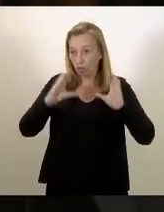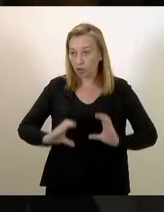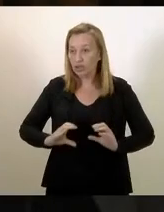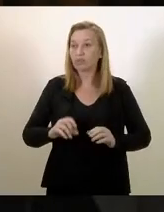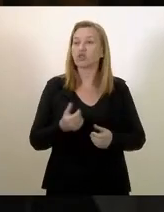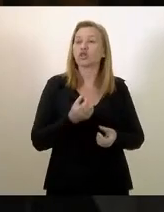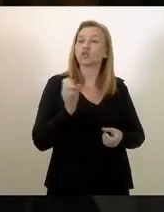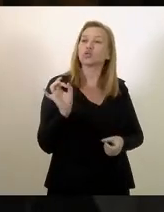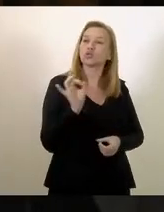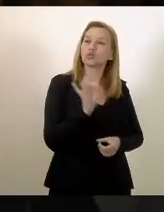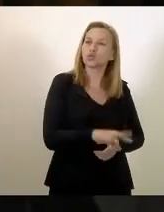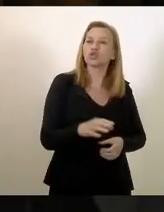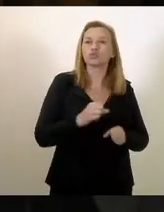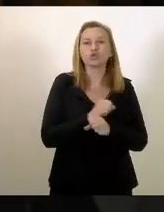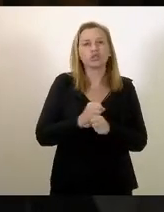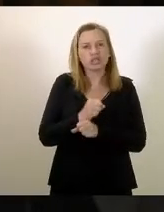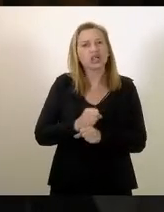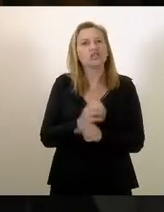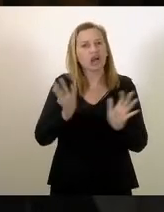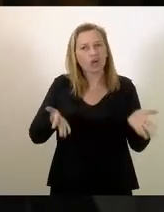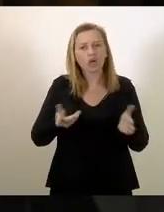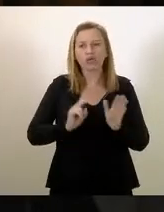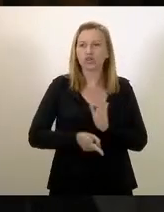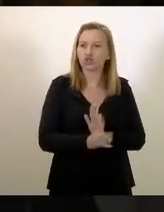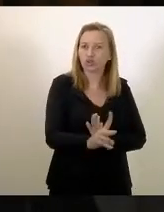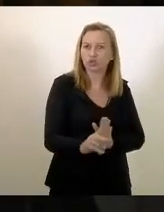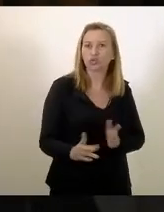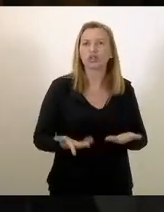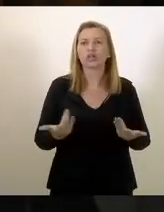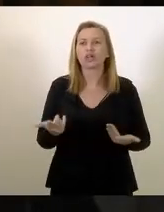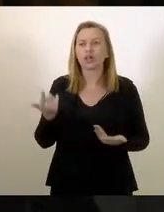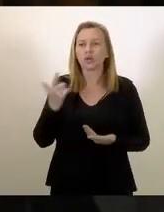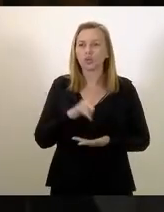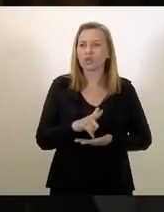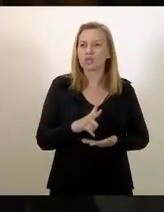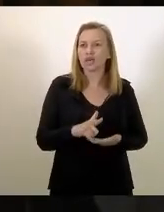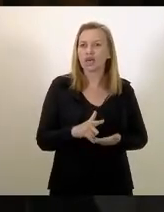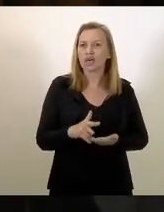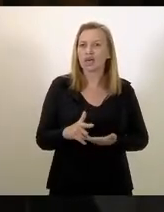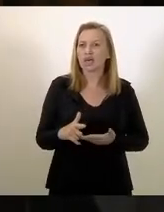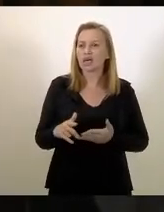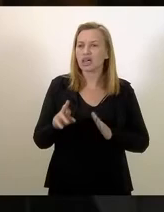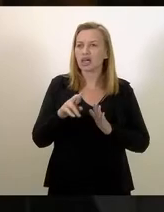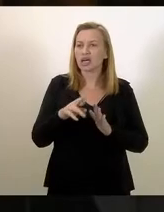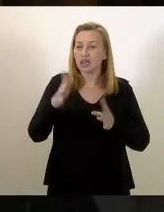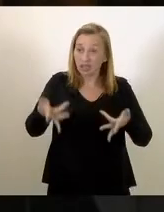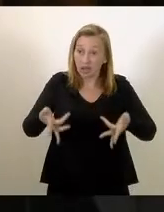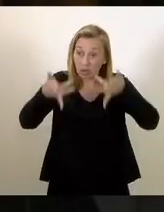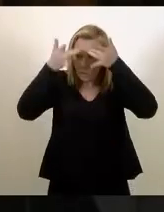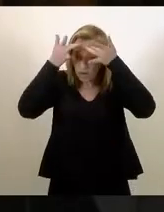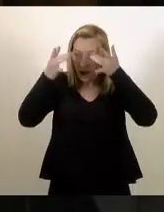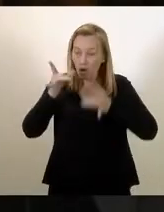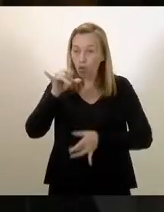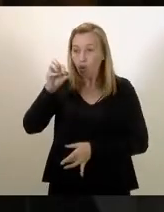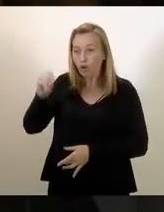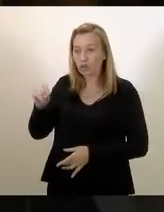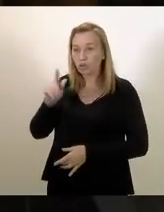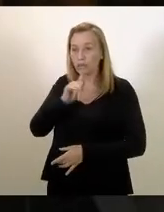continua agora praticamente a já consegue decorar o código penal de tanto ouvir